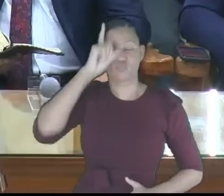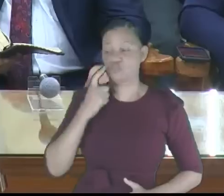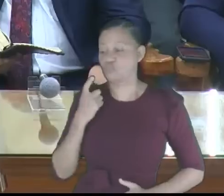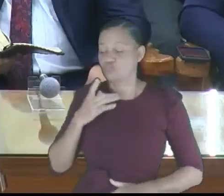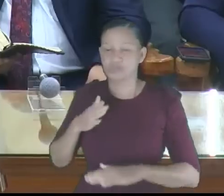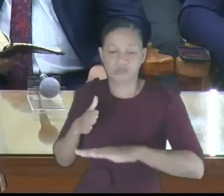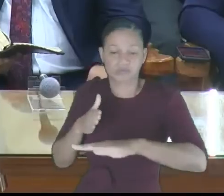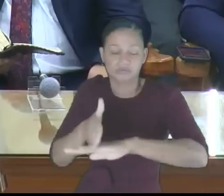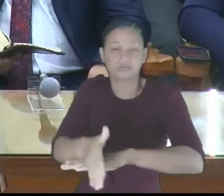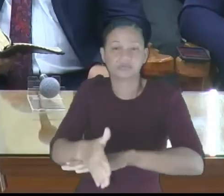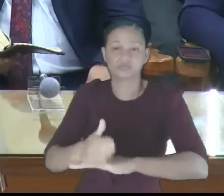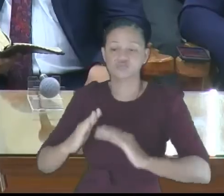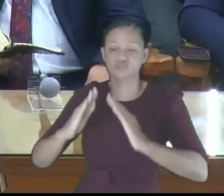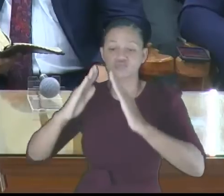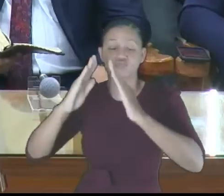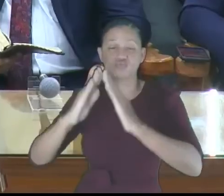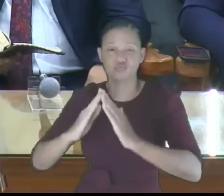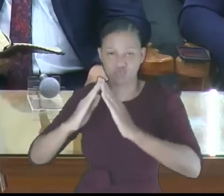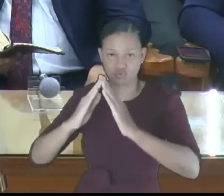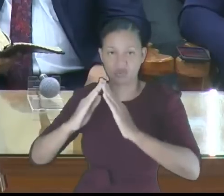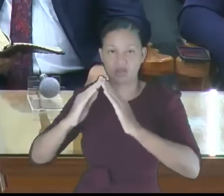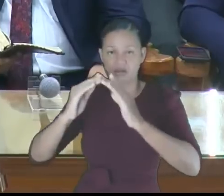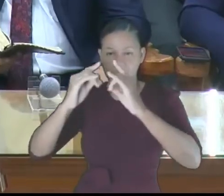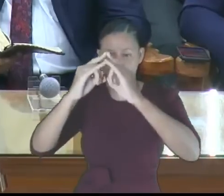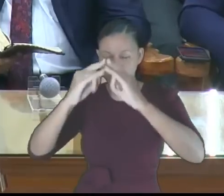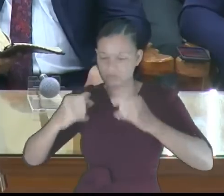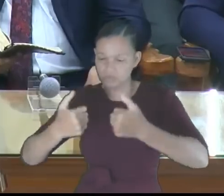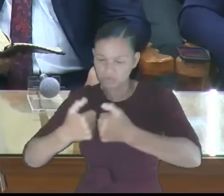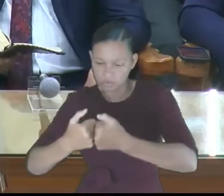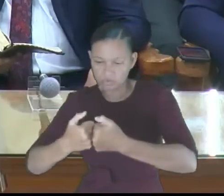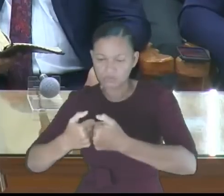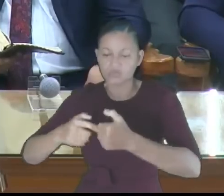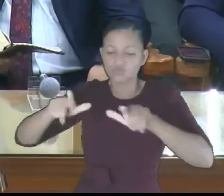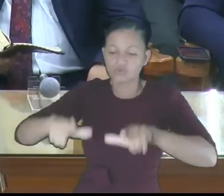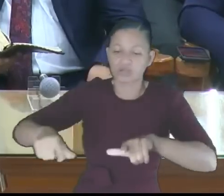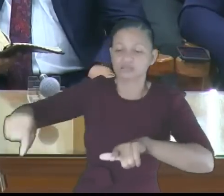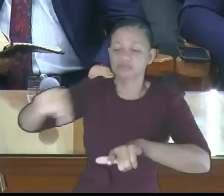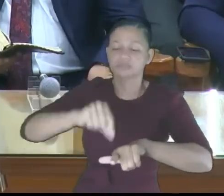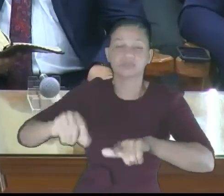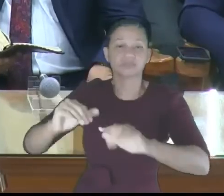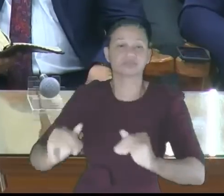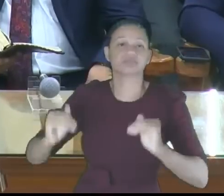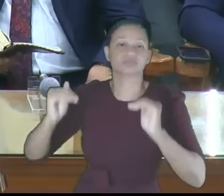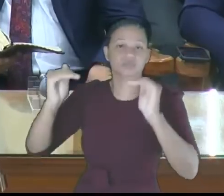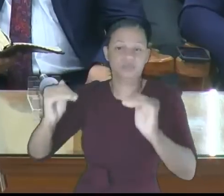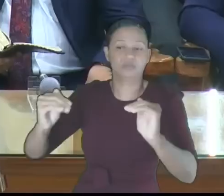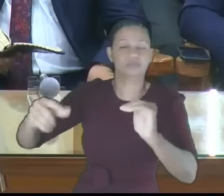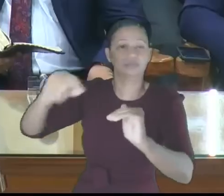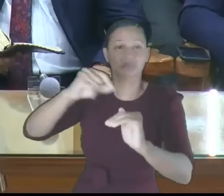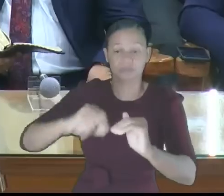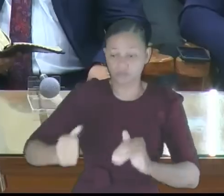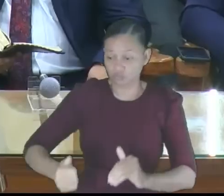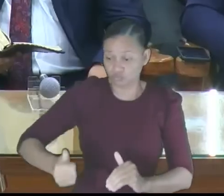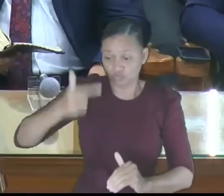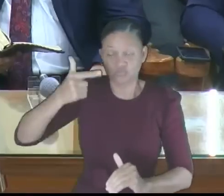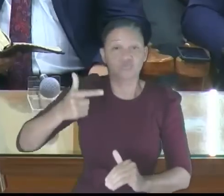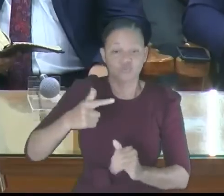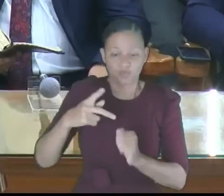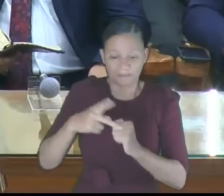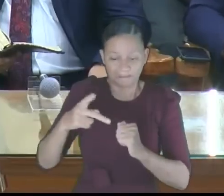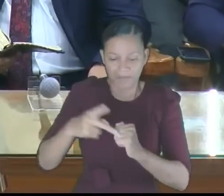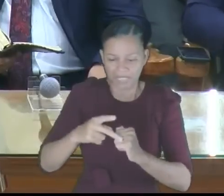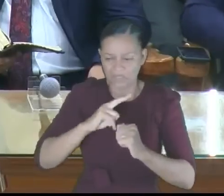santo dos santos, diante de quem? De Deus. E quando ele entrava no santo dos santos, além de 12 pedras, com os 12